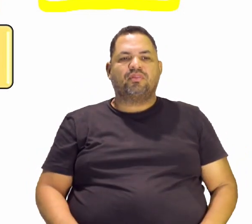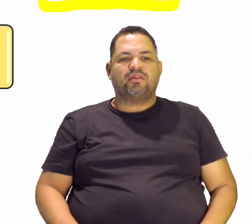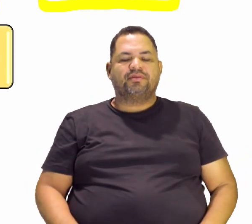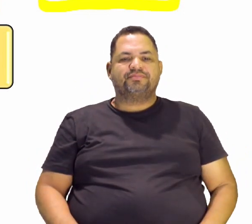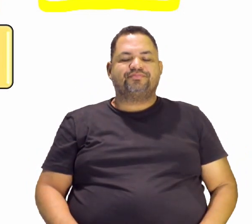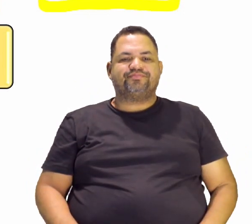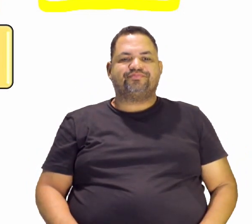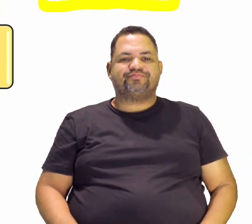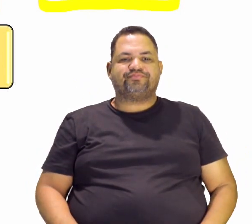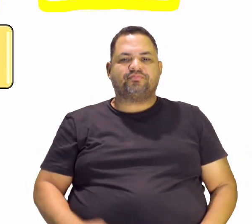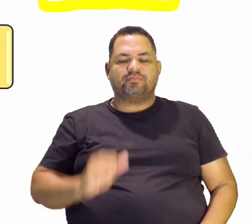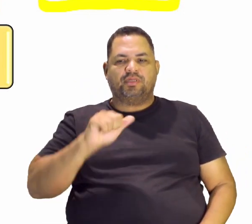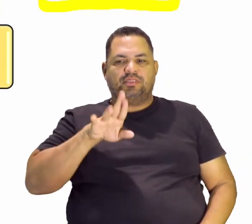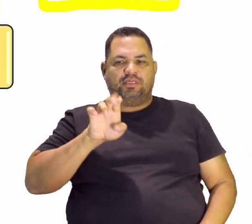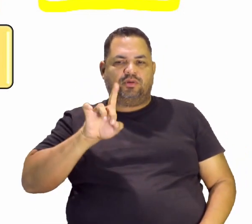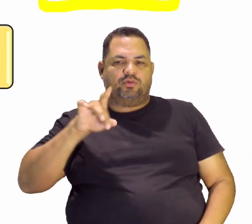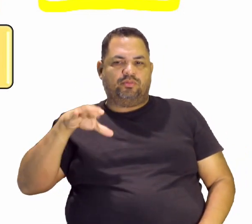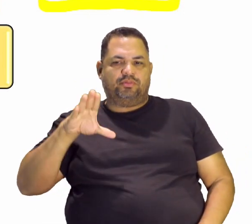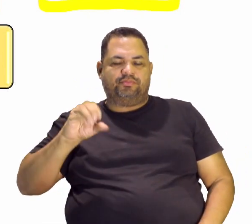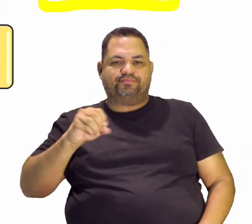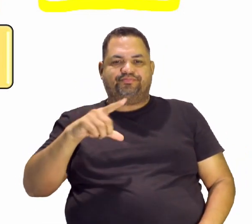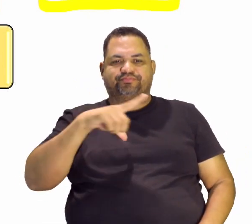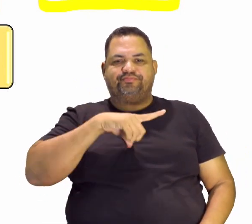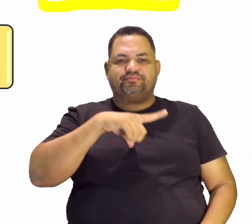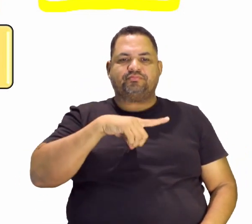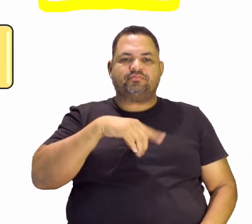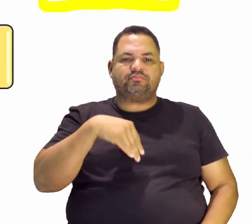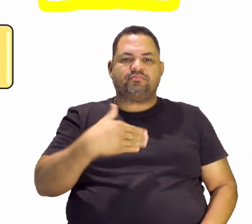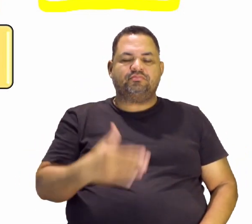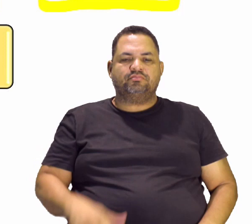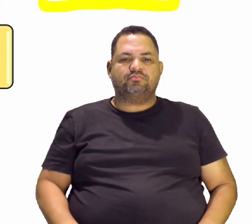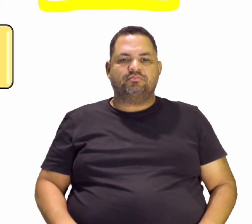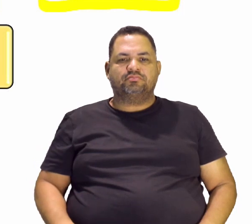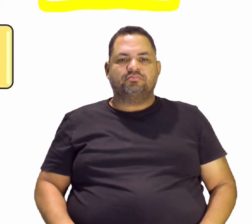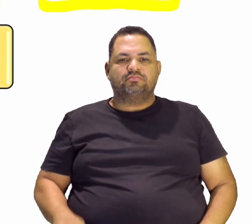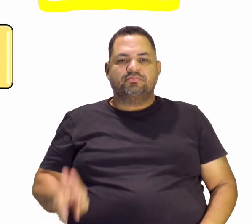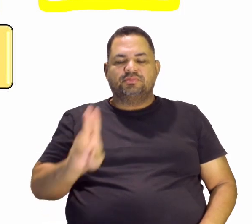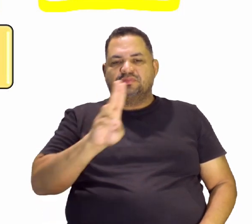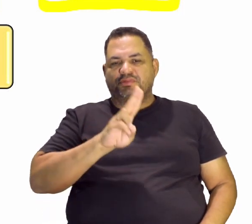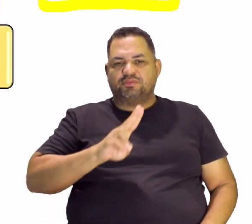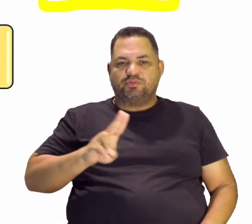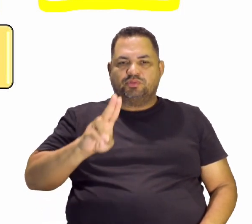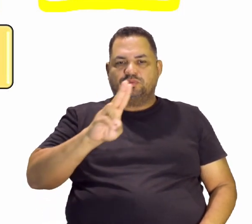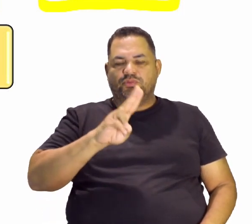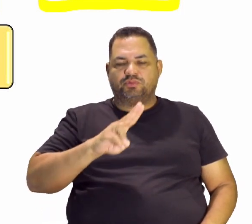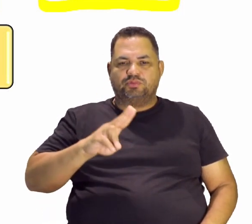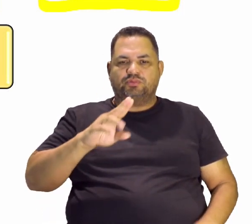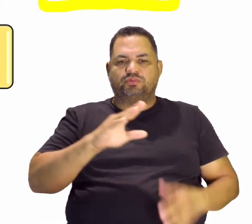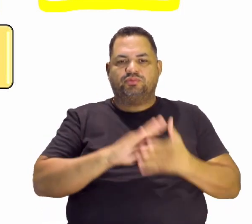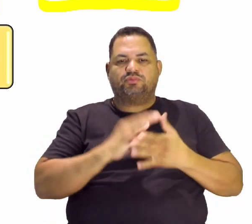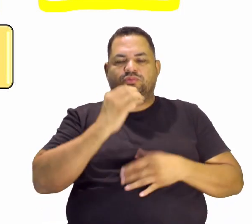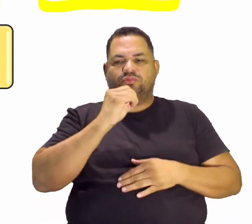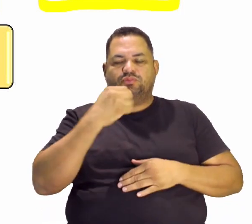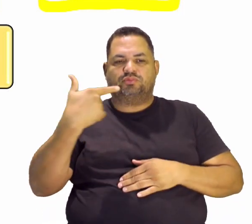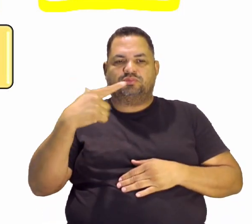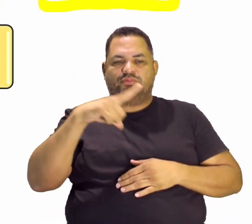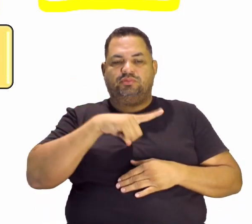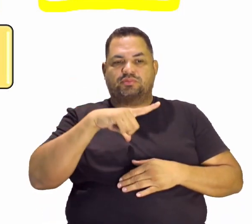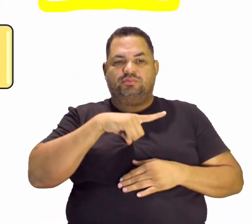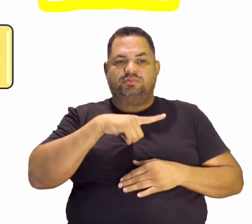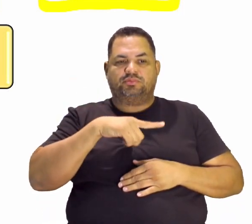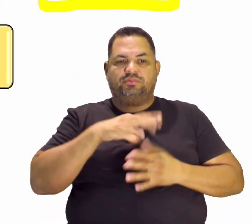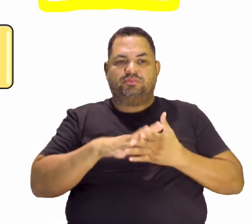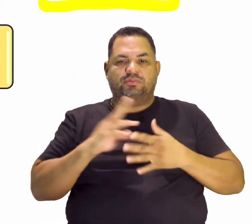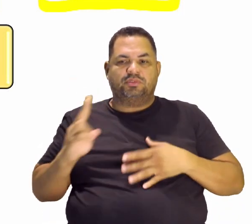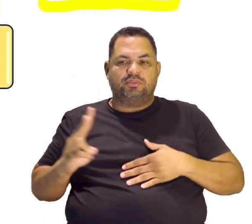anaeróbio, né, com a ausência aí do oxigênio, né, lá dentro do citoplasma, eu vou ter agora valores